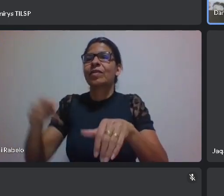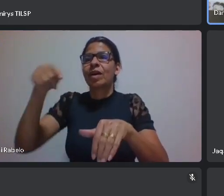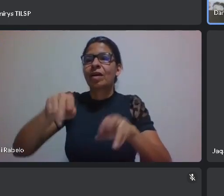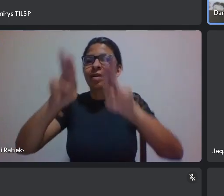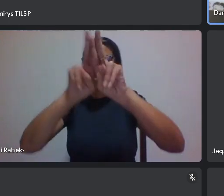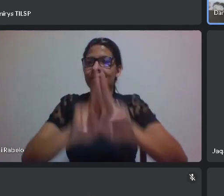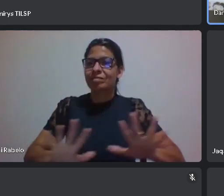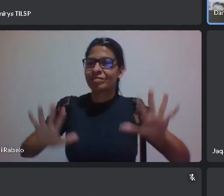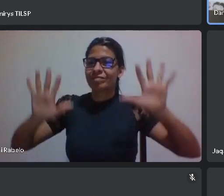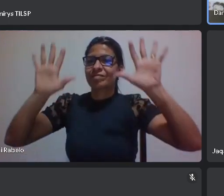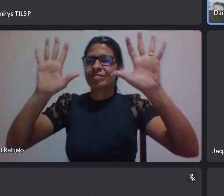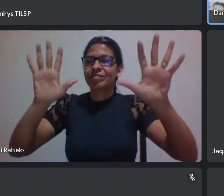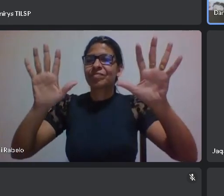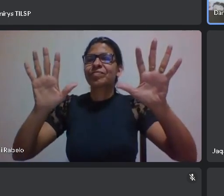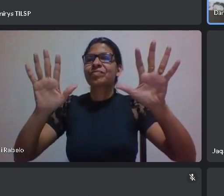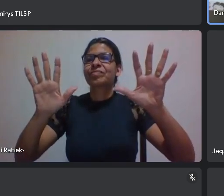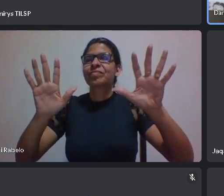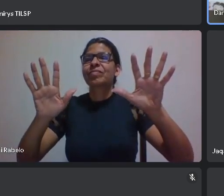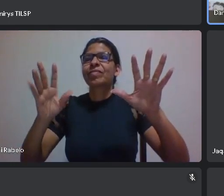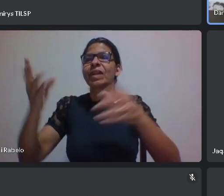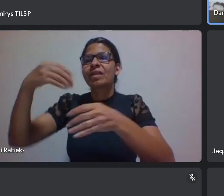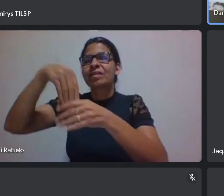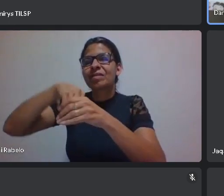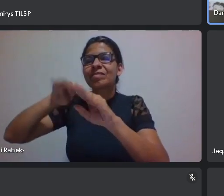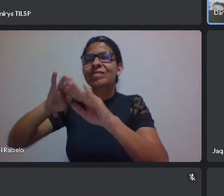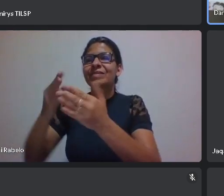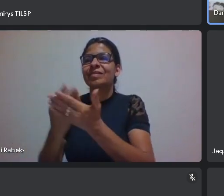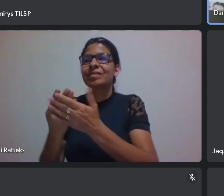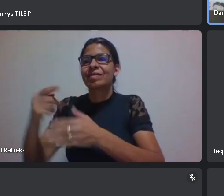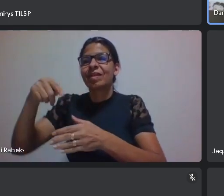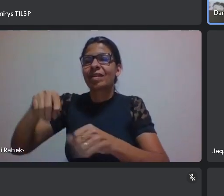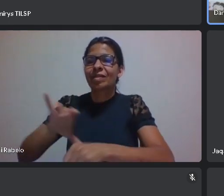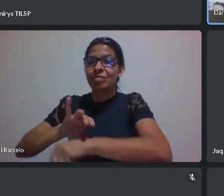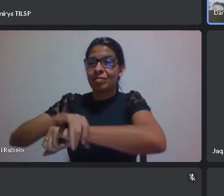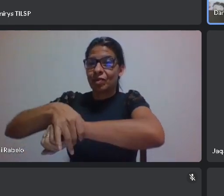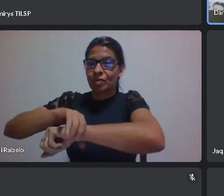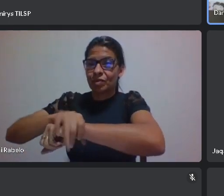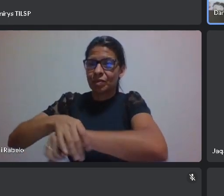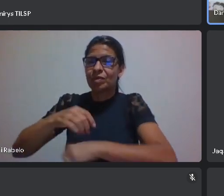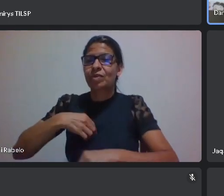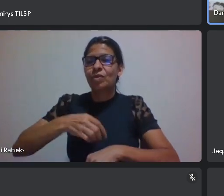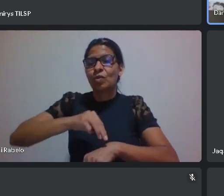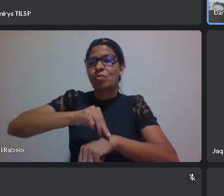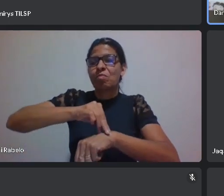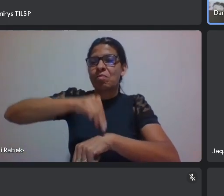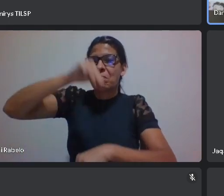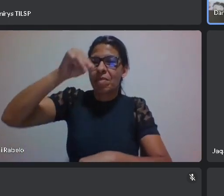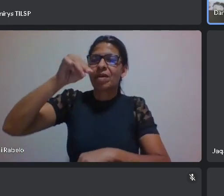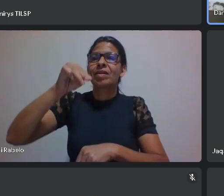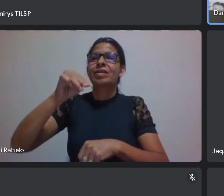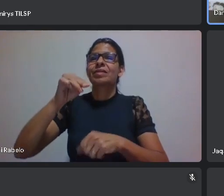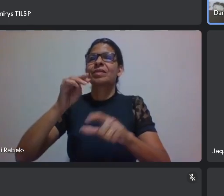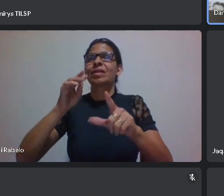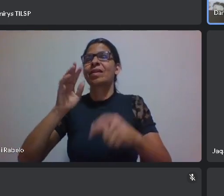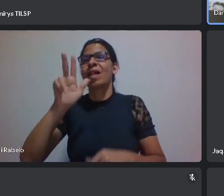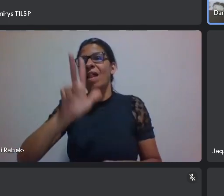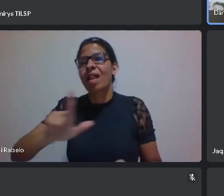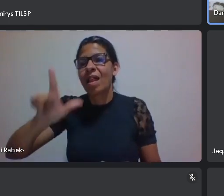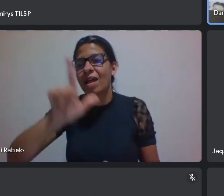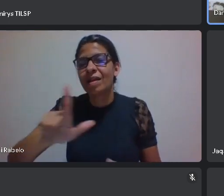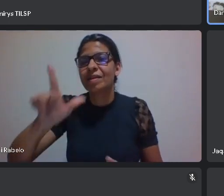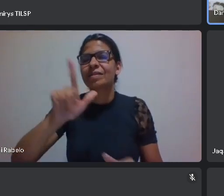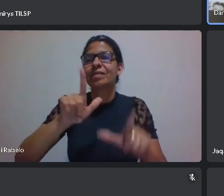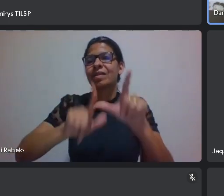Socígenes Costa, em Porto Seguro. Eu sou mestra em letras, graduada em letras português, em letras Libras,